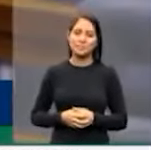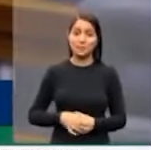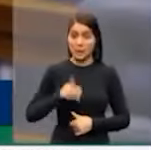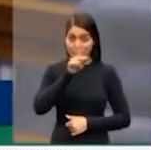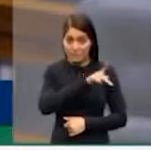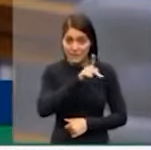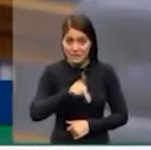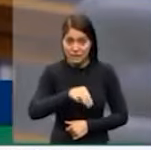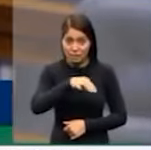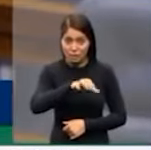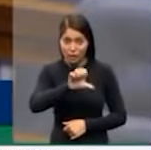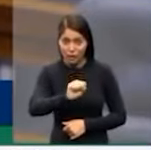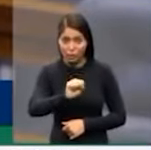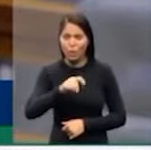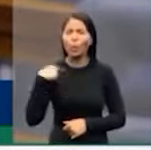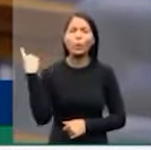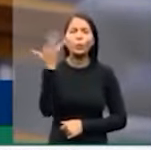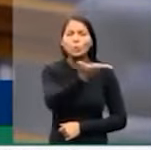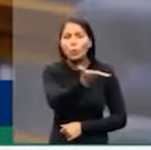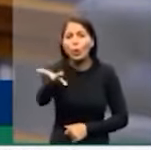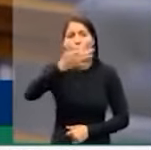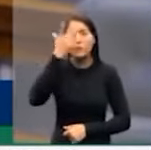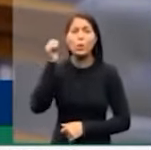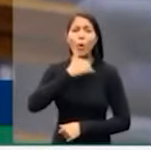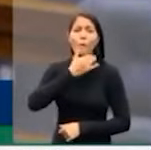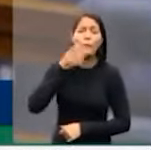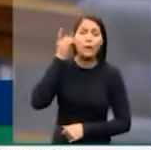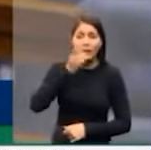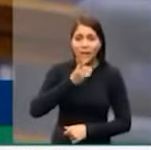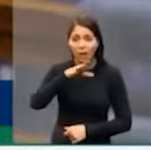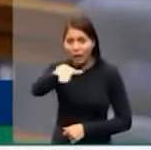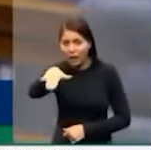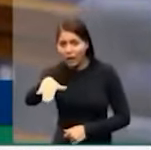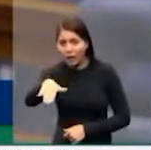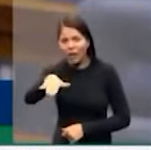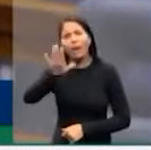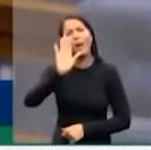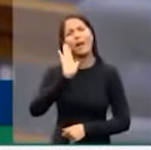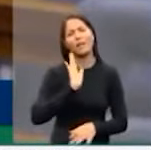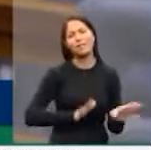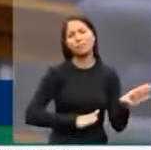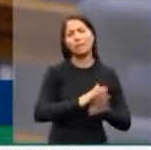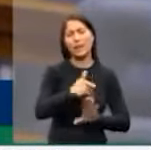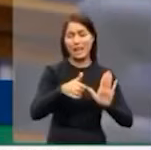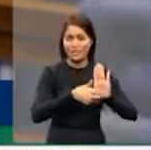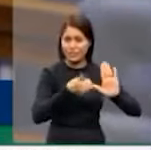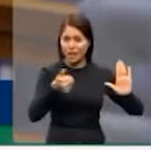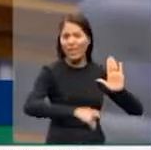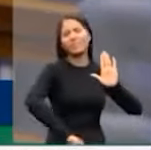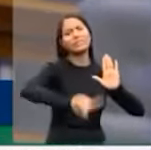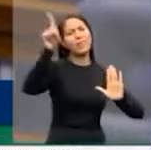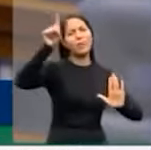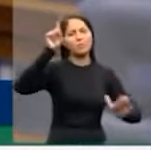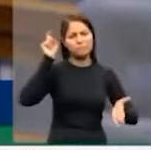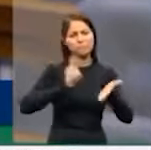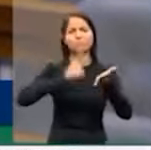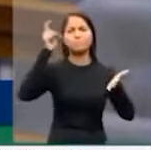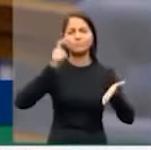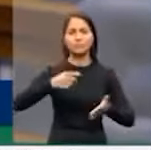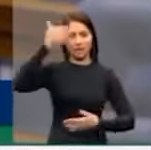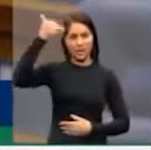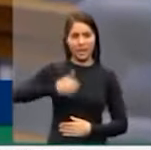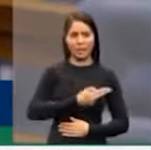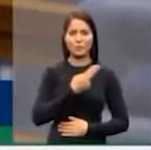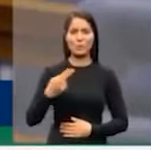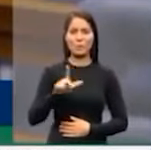cama todos os deputados que estão me ouvindo que apertem o botão não a retirada de pauta meu nome é